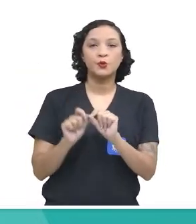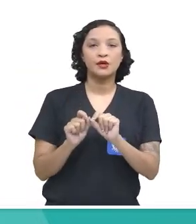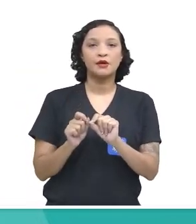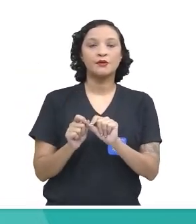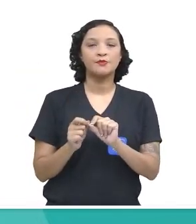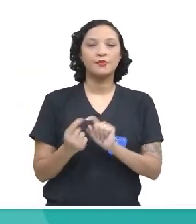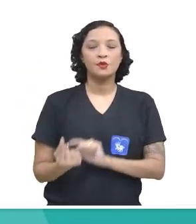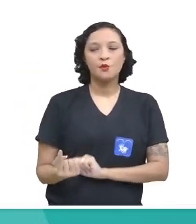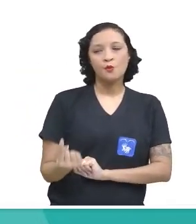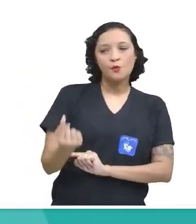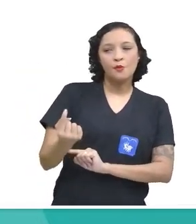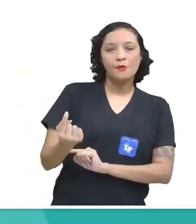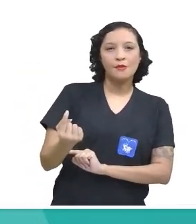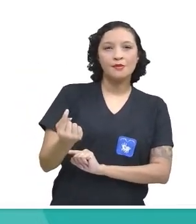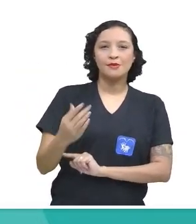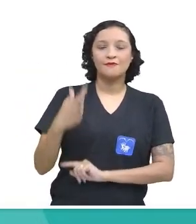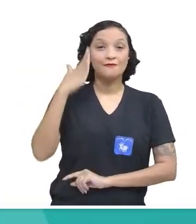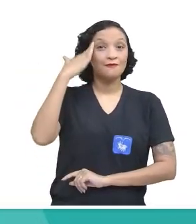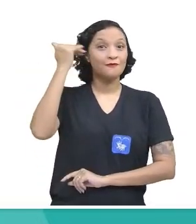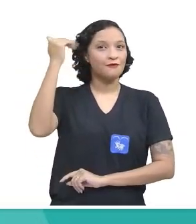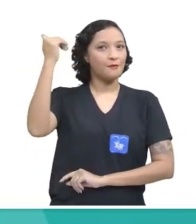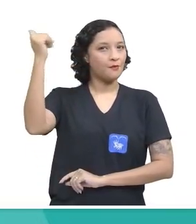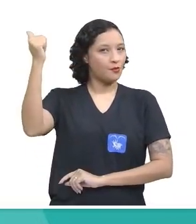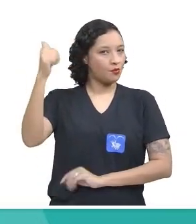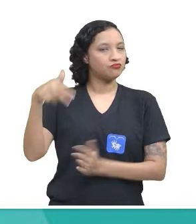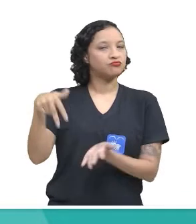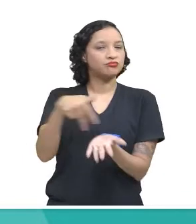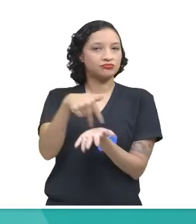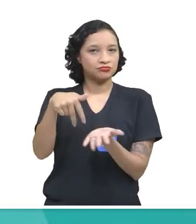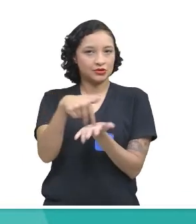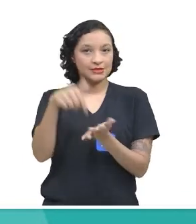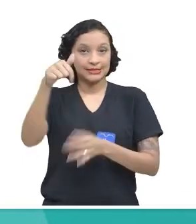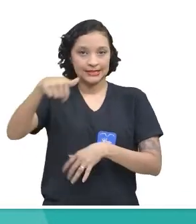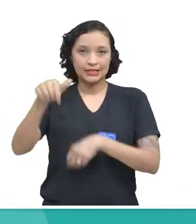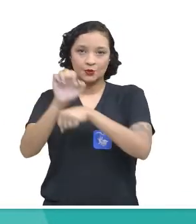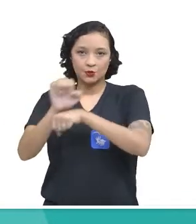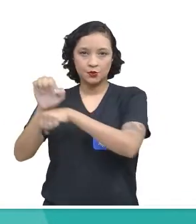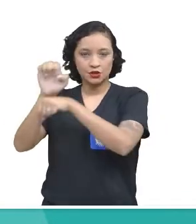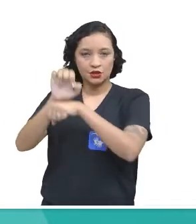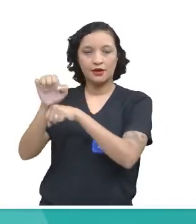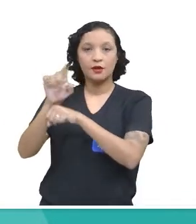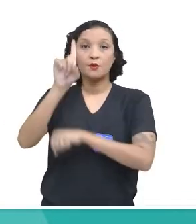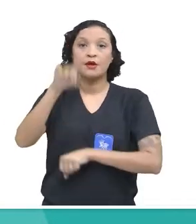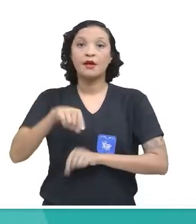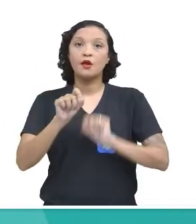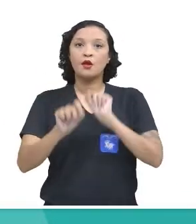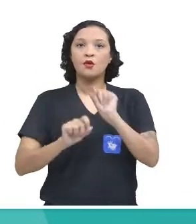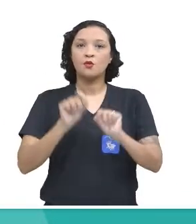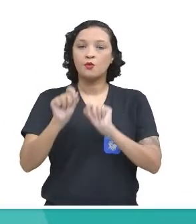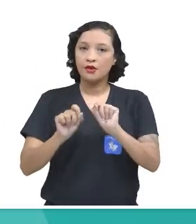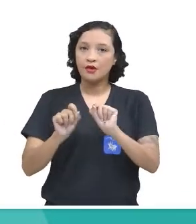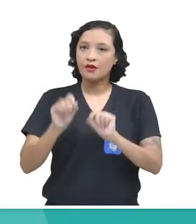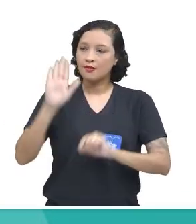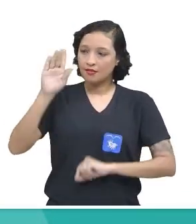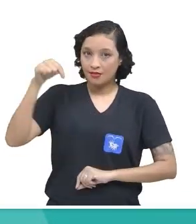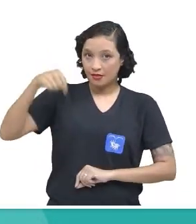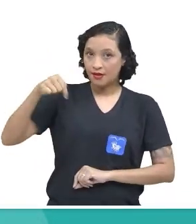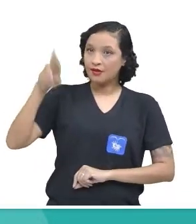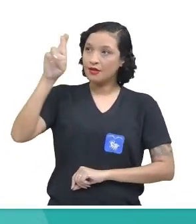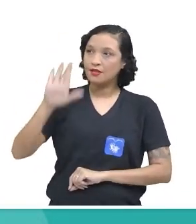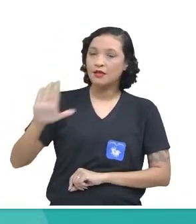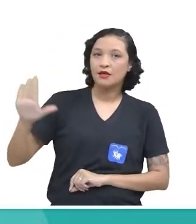festividades mais conhecidas aqui do nosso estado. Na verdade, posso até dizer da nossa região, que